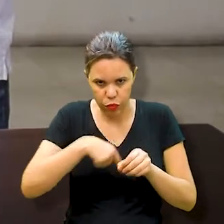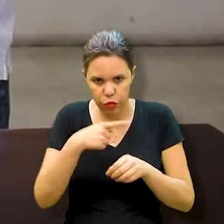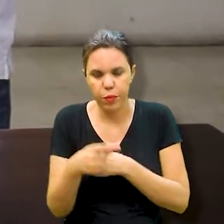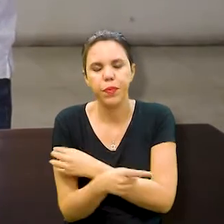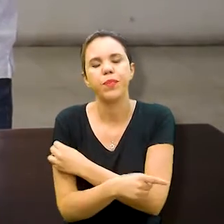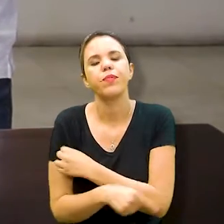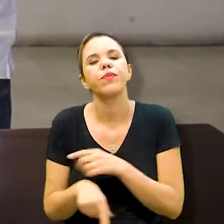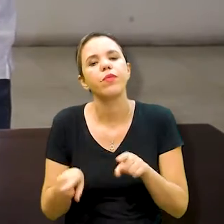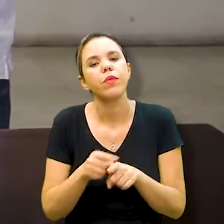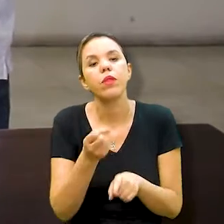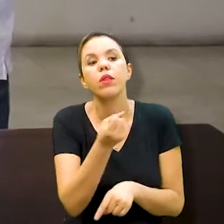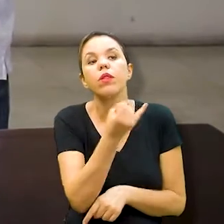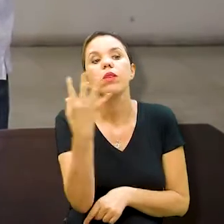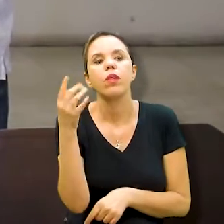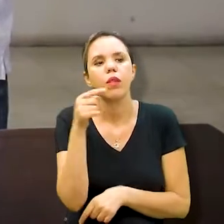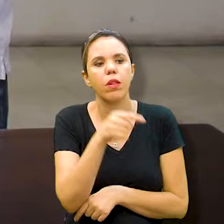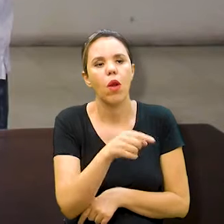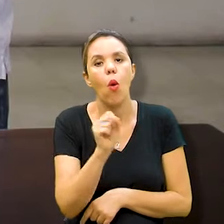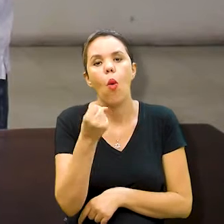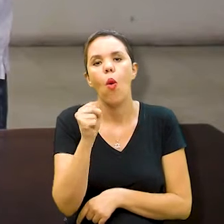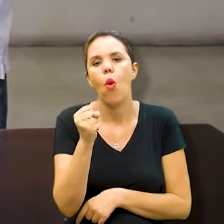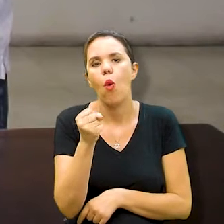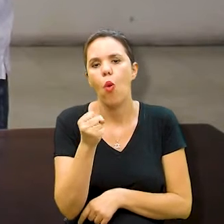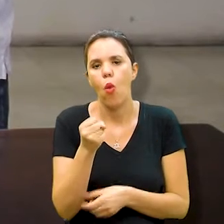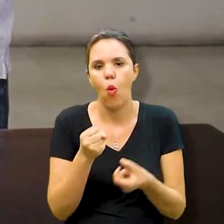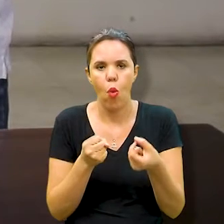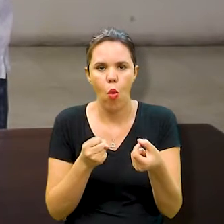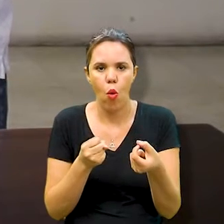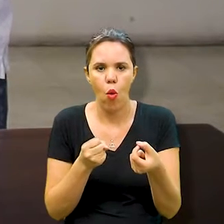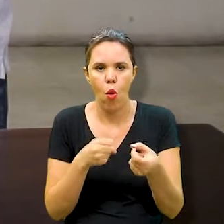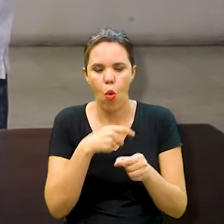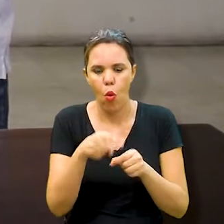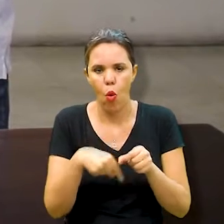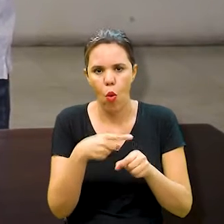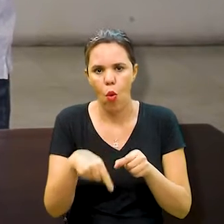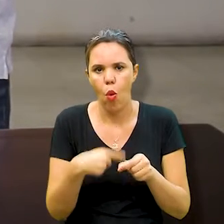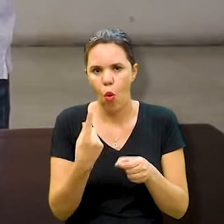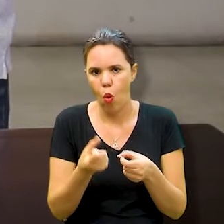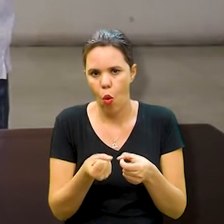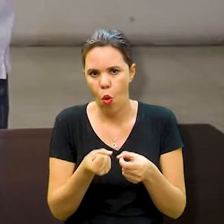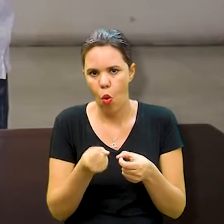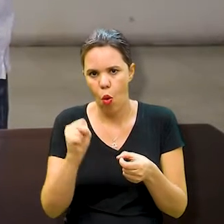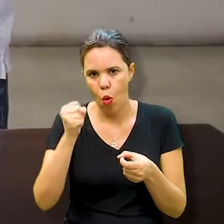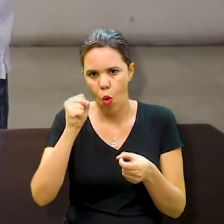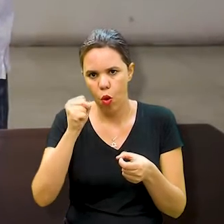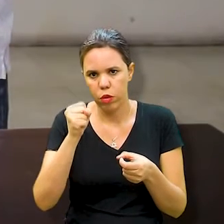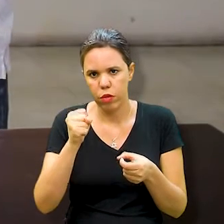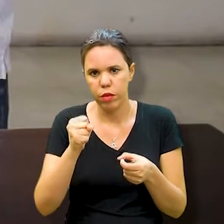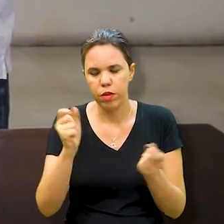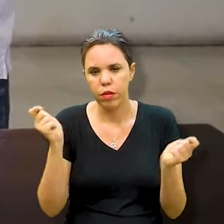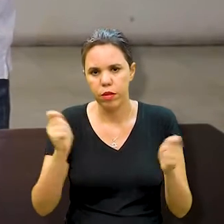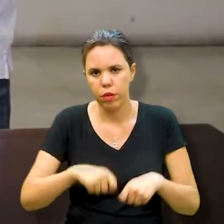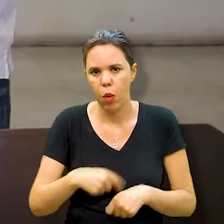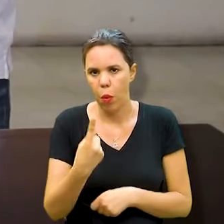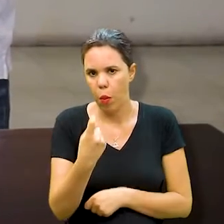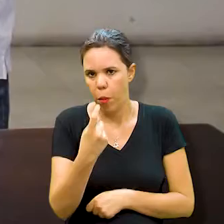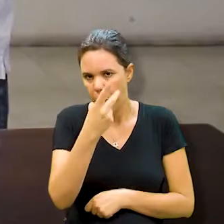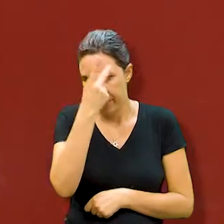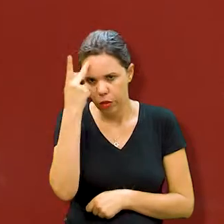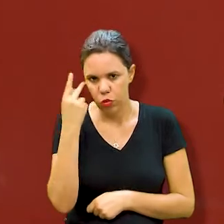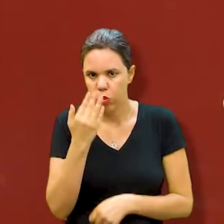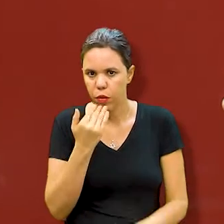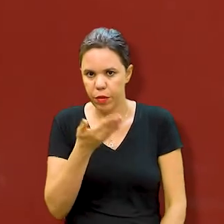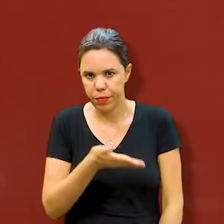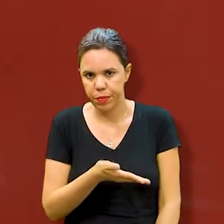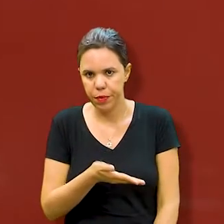enrolada certo que também vai render contas porções 8 unidades cada enrolado rende 8 8 porções que dá